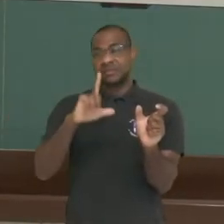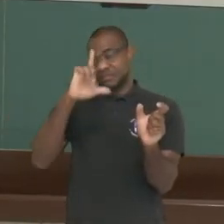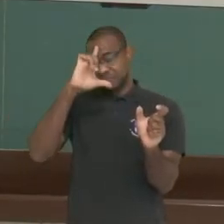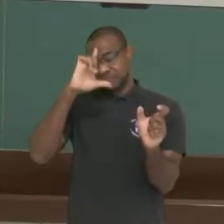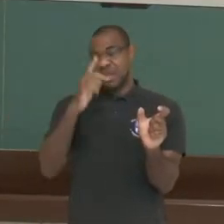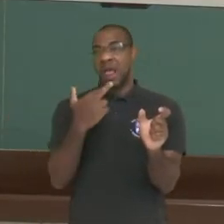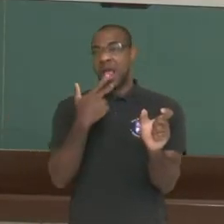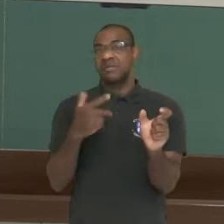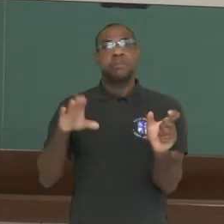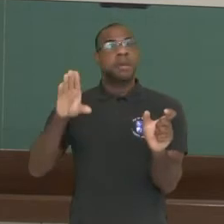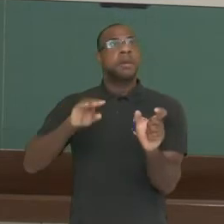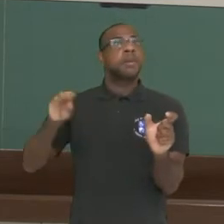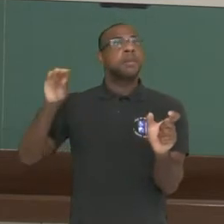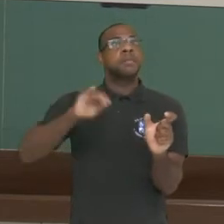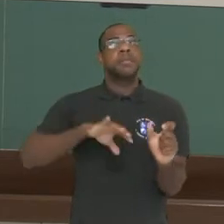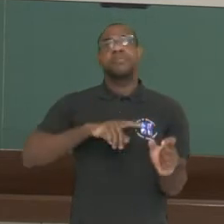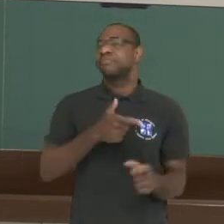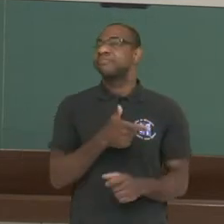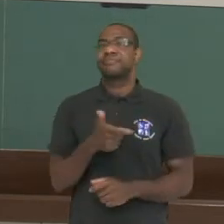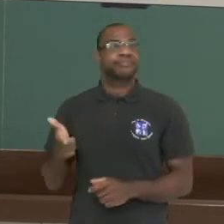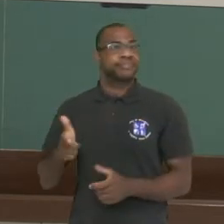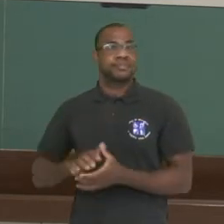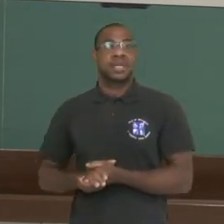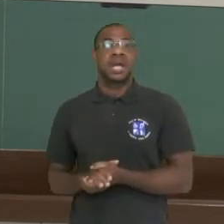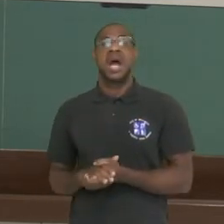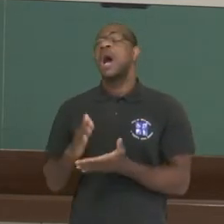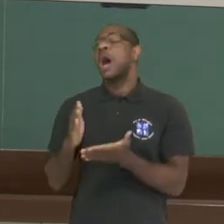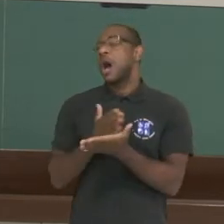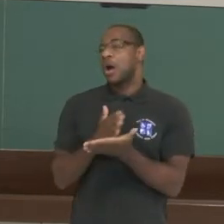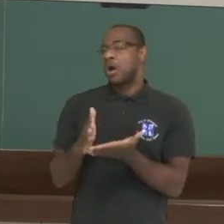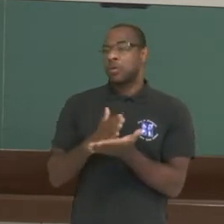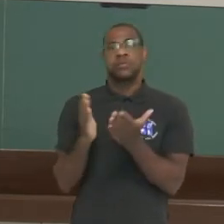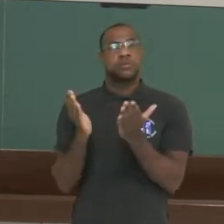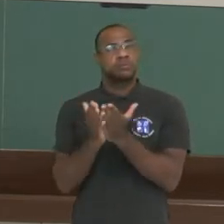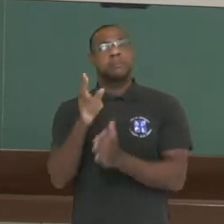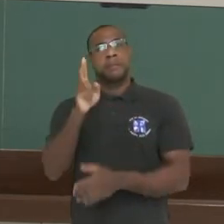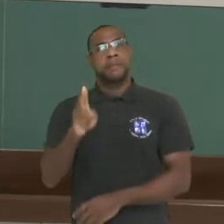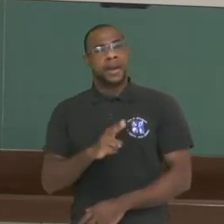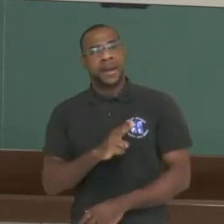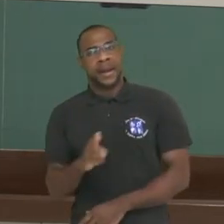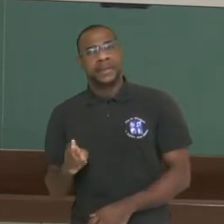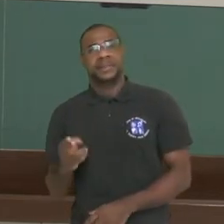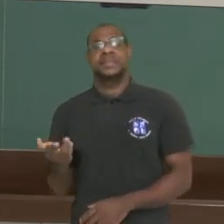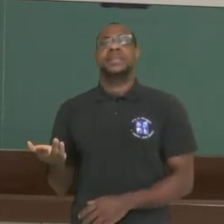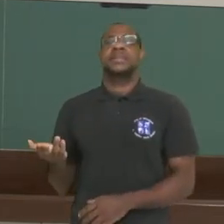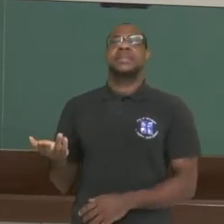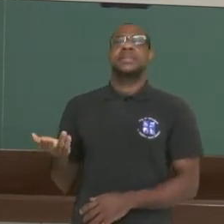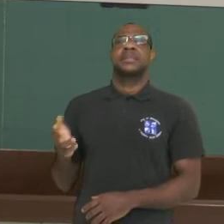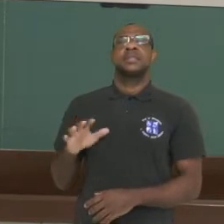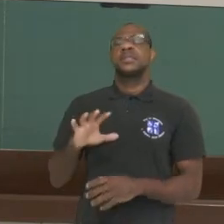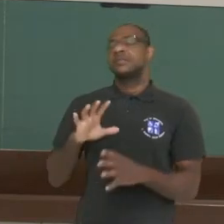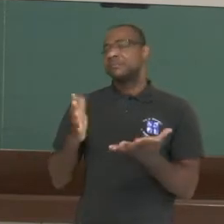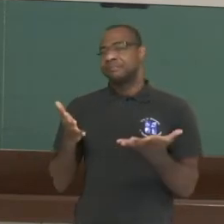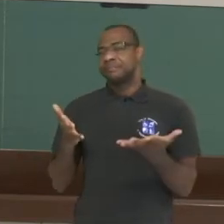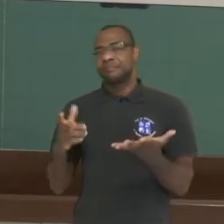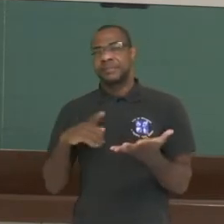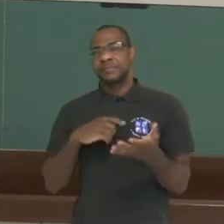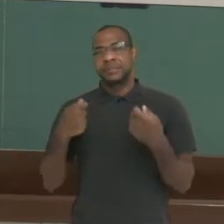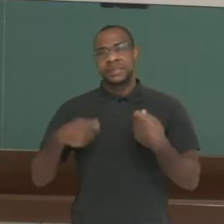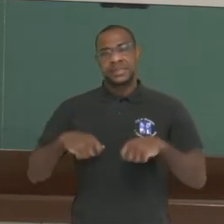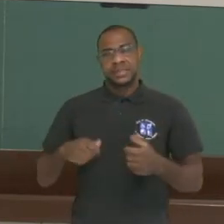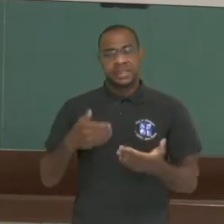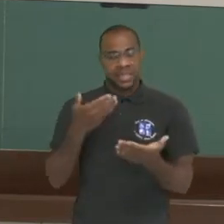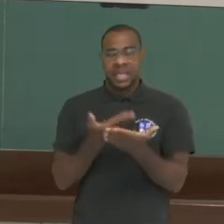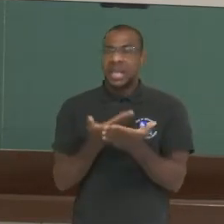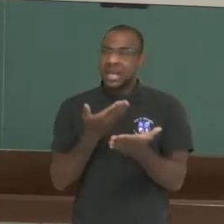mais falado. Mas é interessante, olha, muitos religiosos, principalmente padres, mas em geral, religiosos em geral, que precisam se debruçar